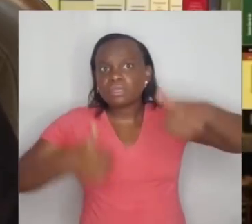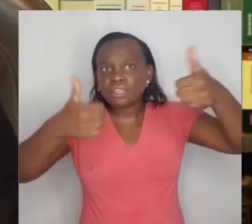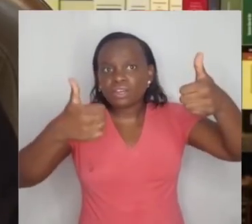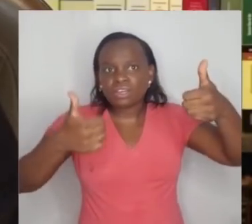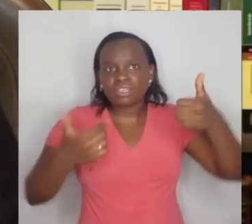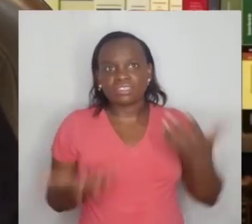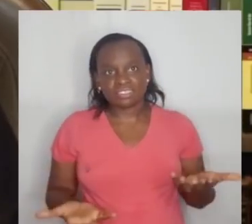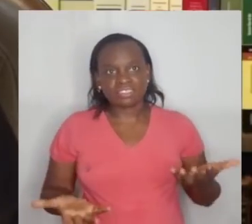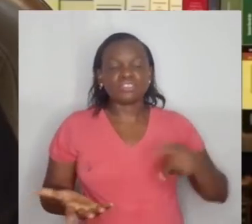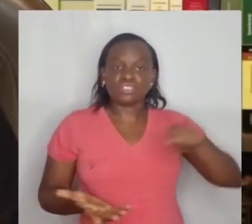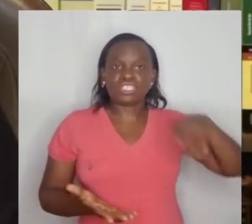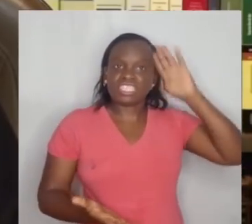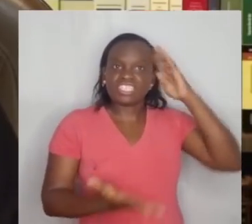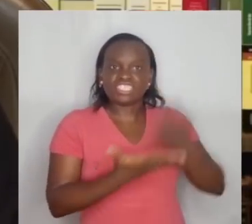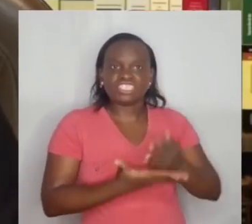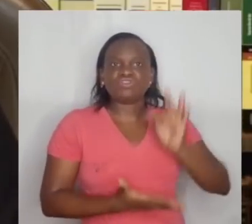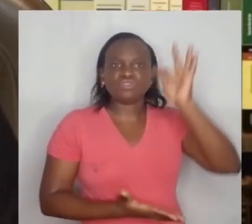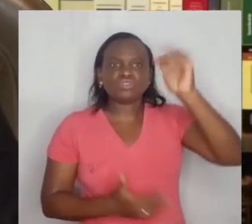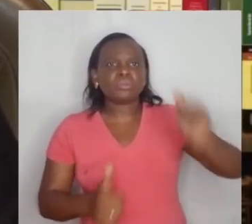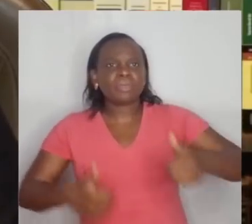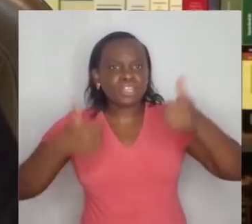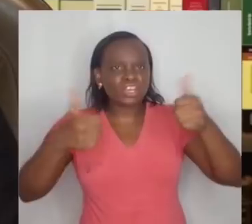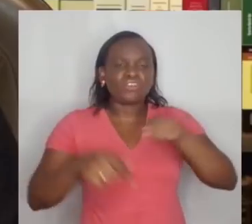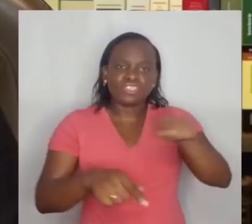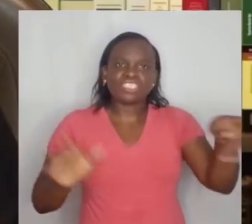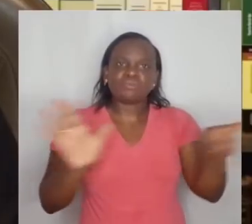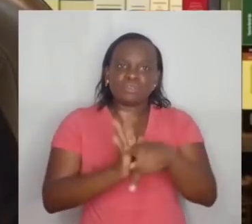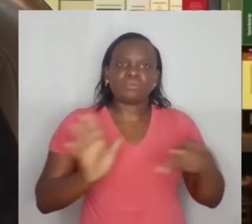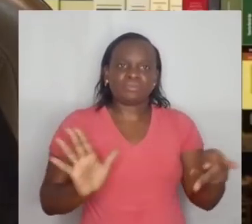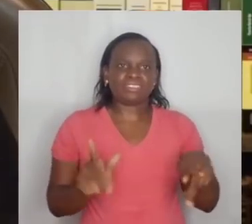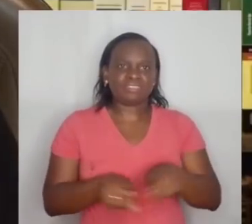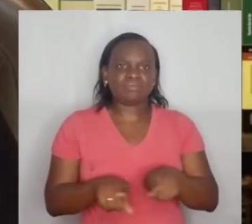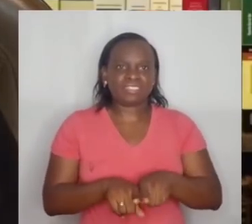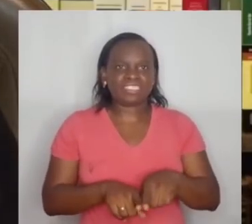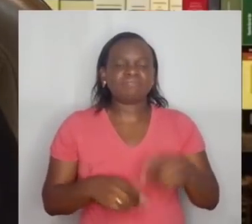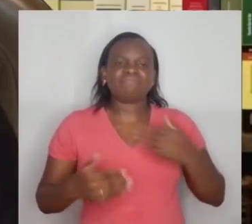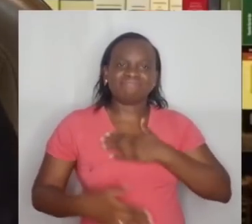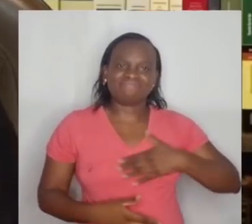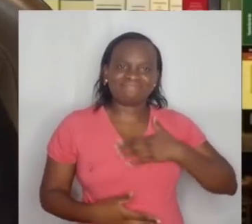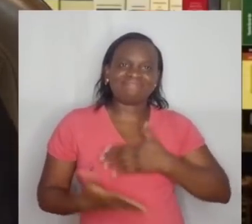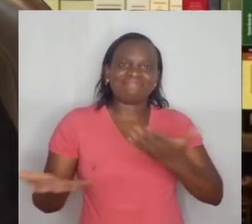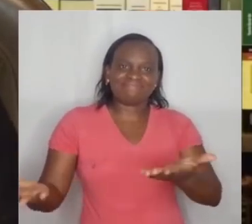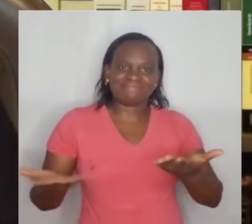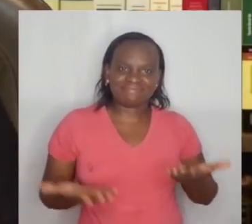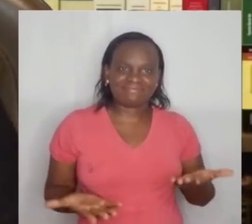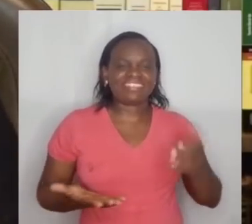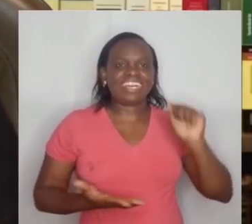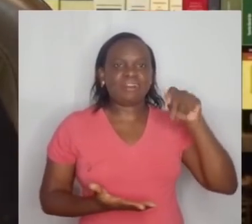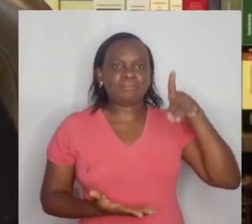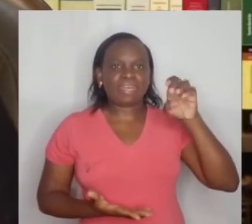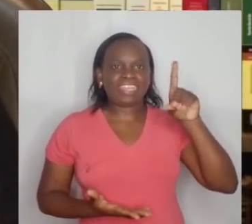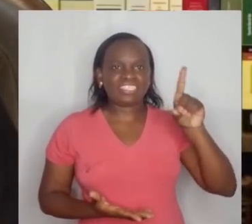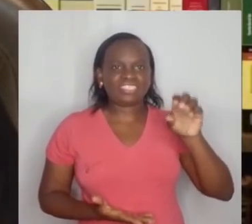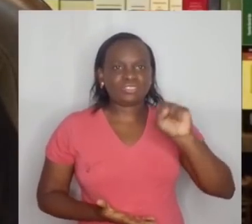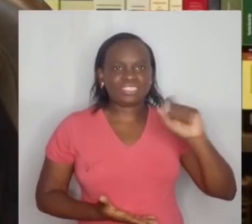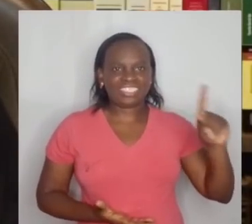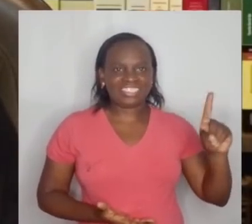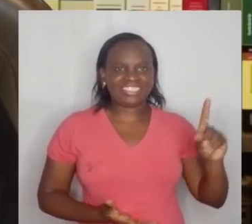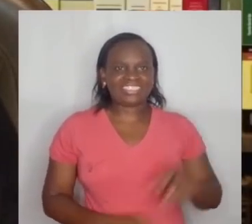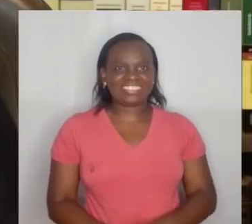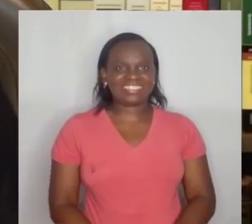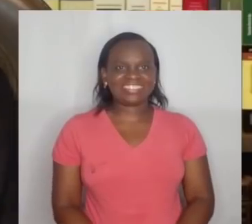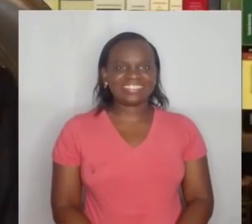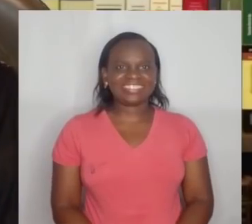de um futuro melhor. Nós acreditamos num futuro melhor e vocês fazem parte deles. Sejam muito bem-vindos à AMPED